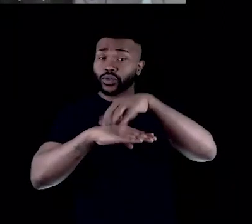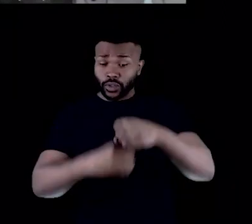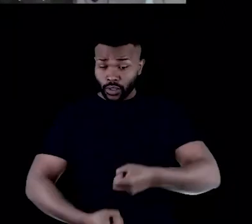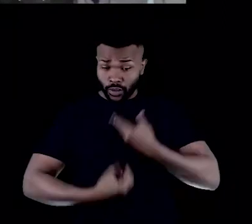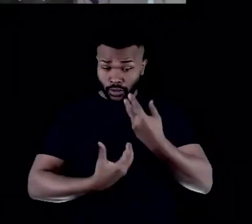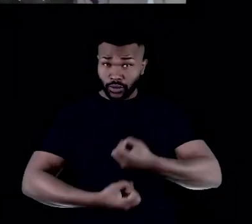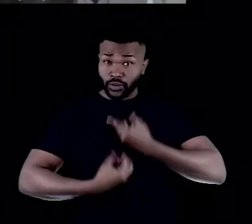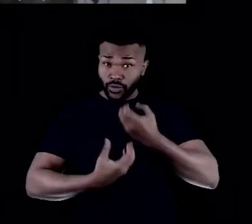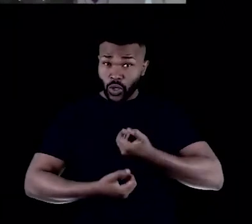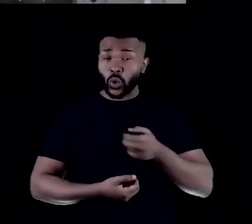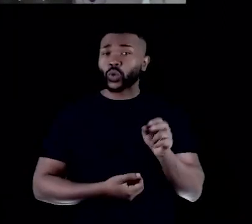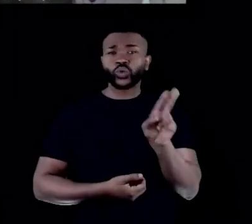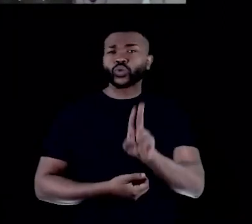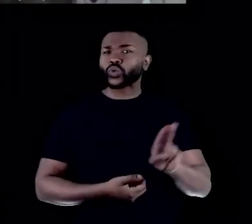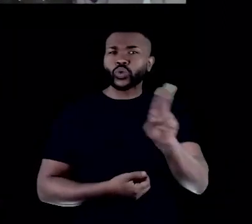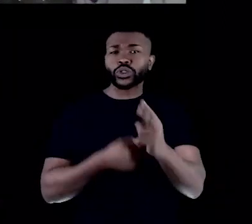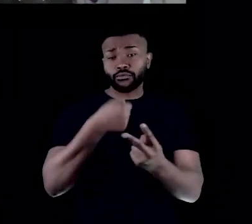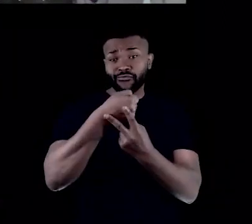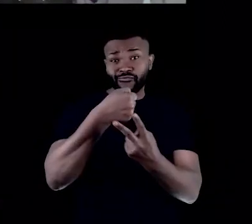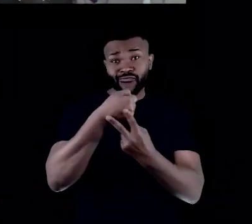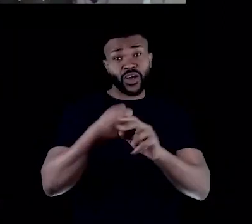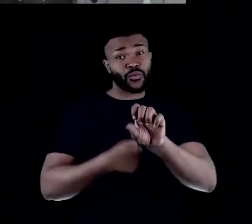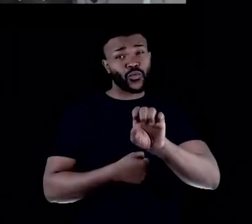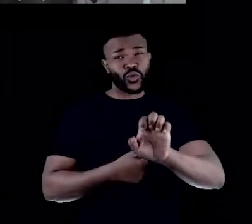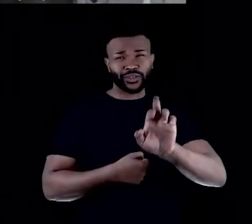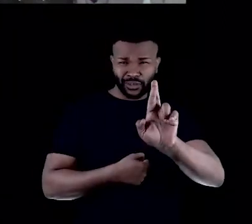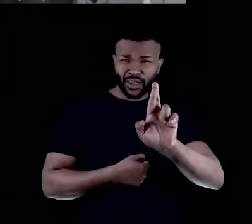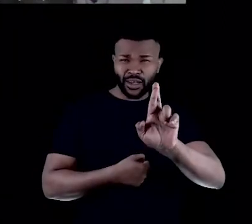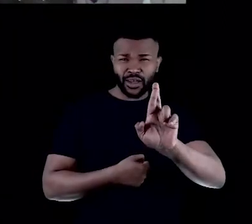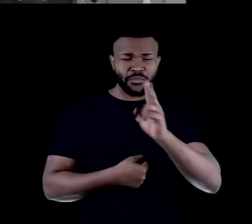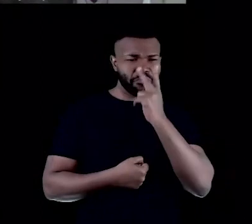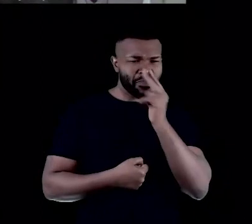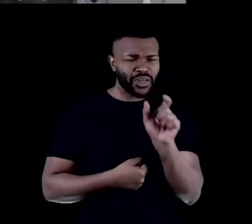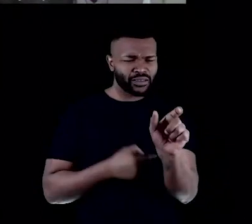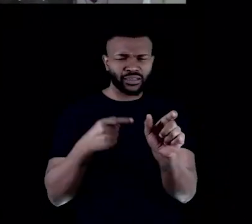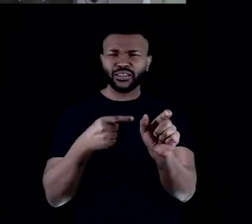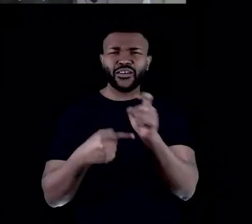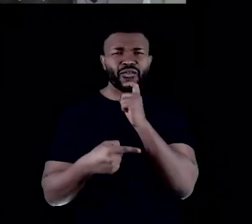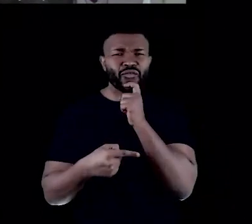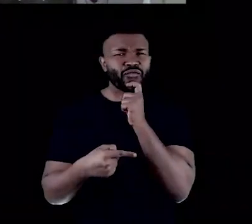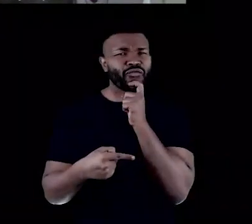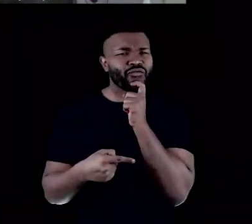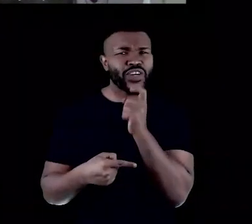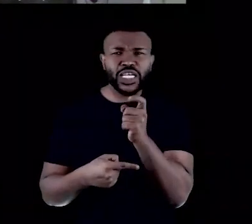para a gente na poesia no começo é de não usar o verbo ser muito, né? Porque é um verbo meio frio, ele é meio